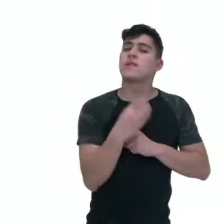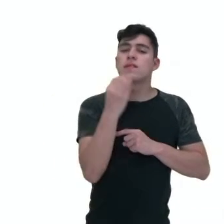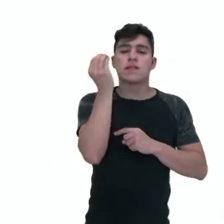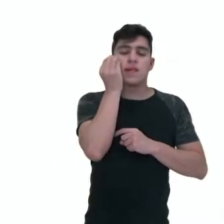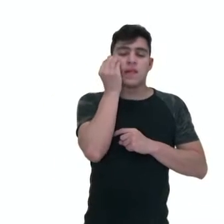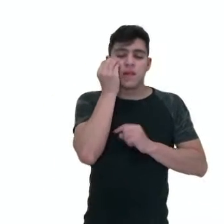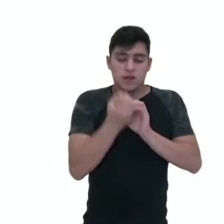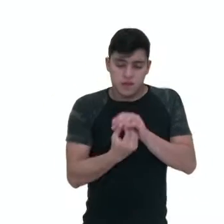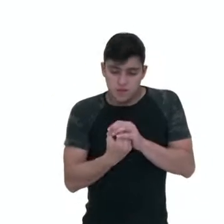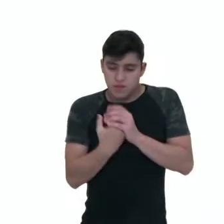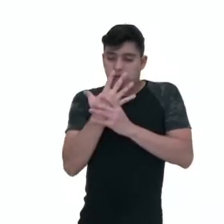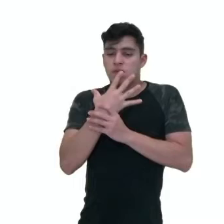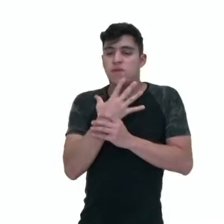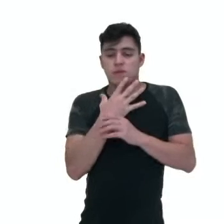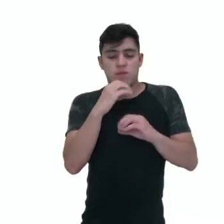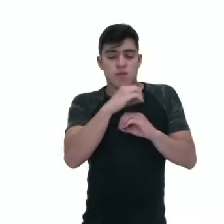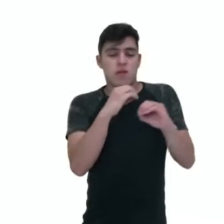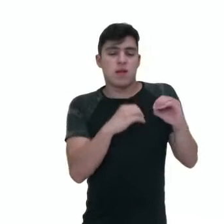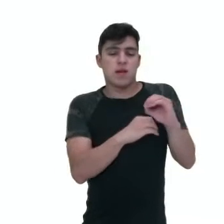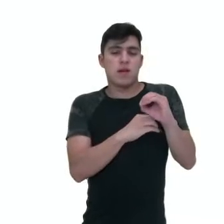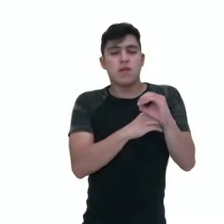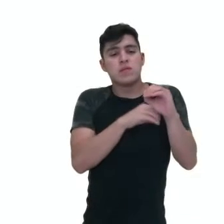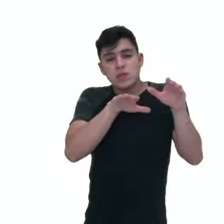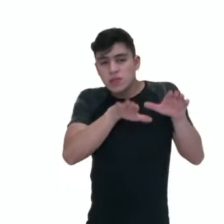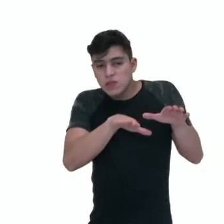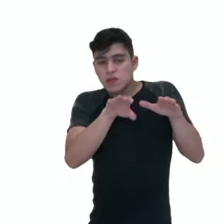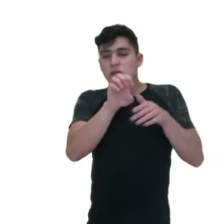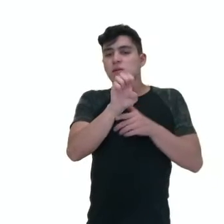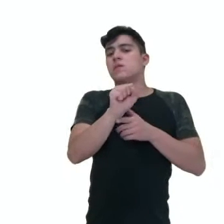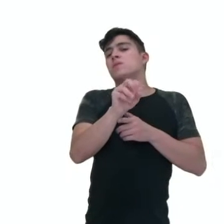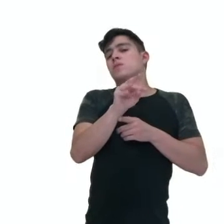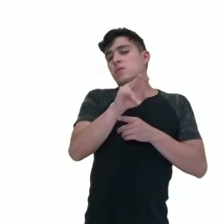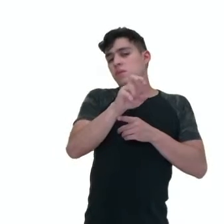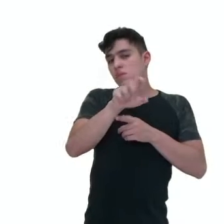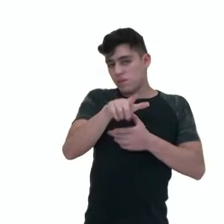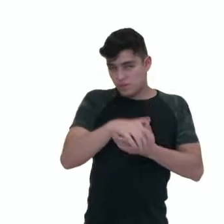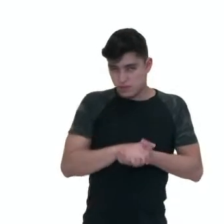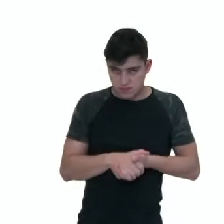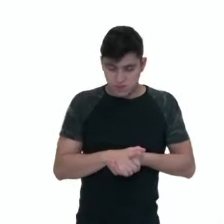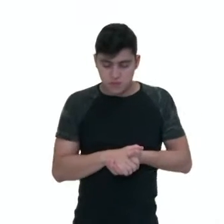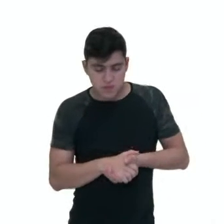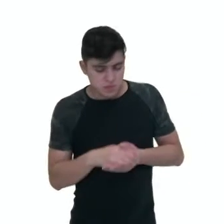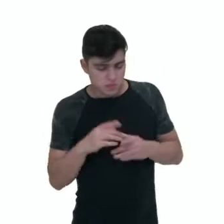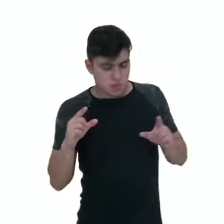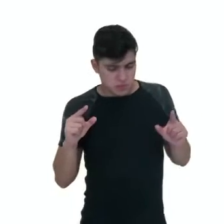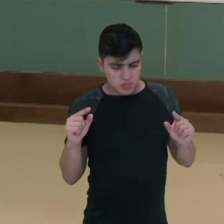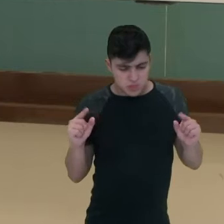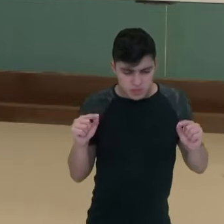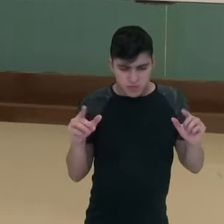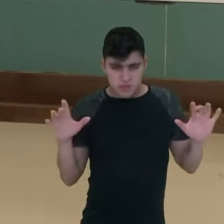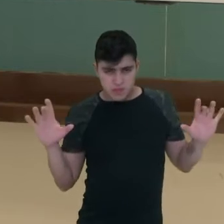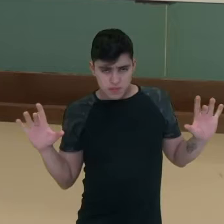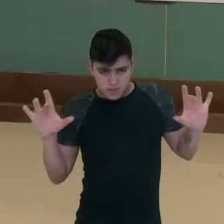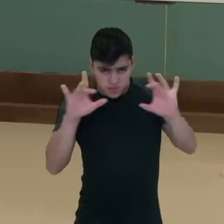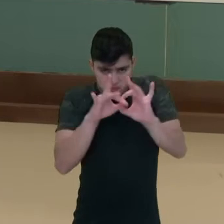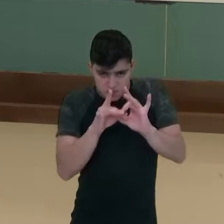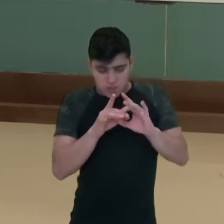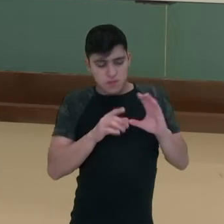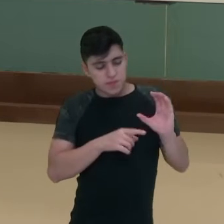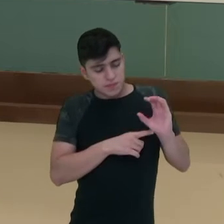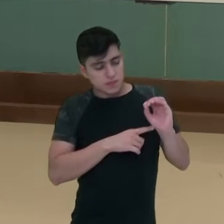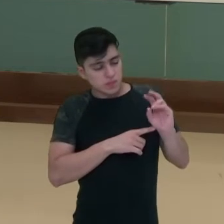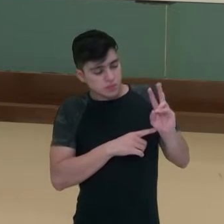para formar moléculas estáveis. Então é por isso que acontece. Quando estamos falando nessas ligações covalentes,